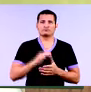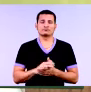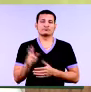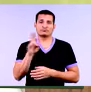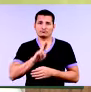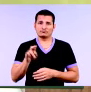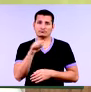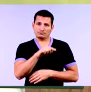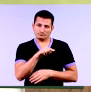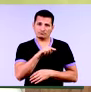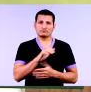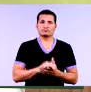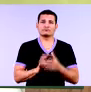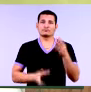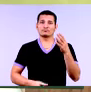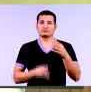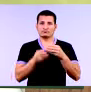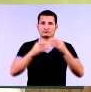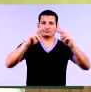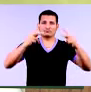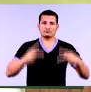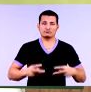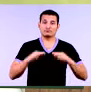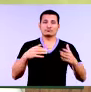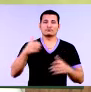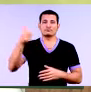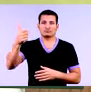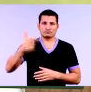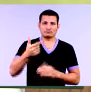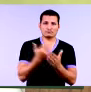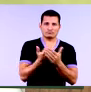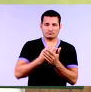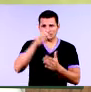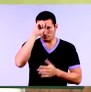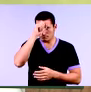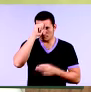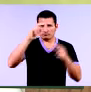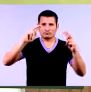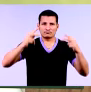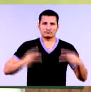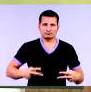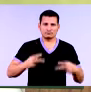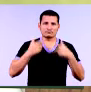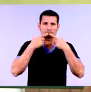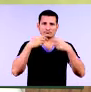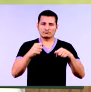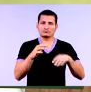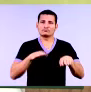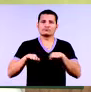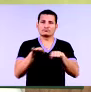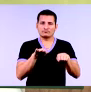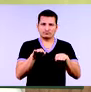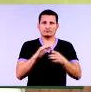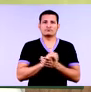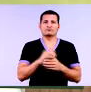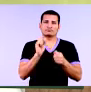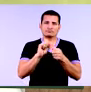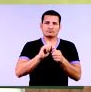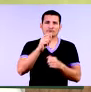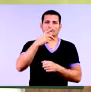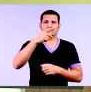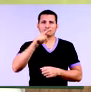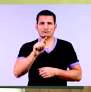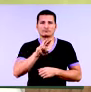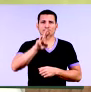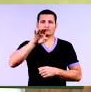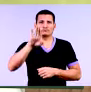integrada ao HTML. Então a gente aprendeu nas primeiras aulas sobre a linguagem HTML, que é a linguagem padrão para construir páginas web.